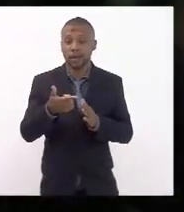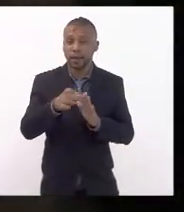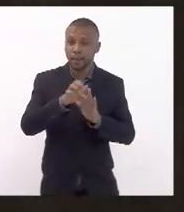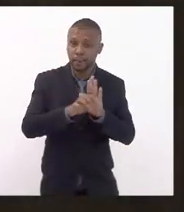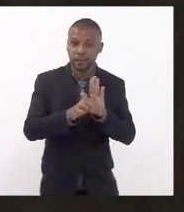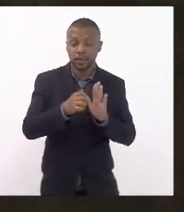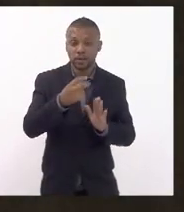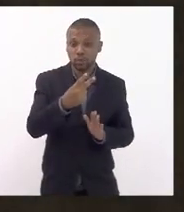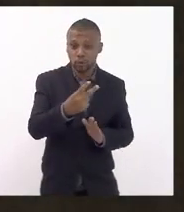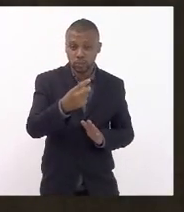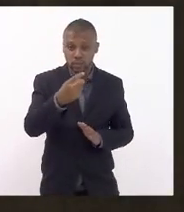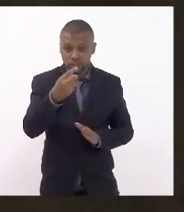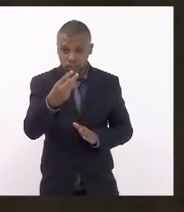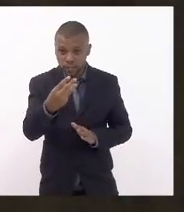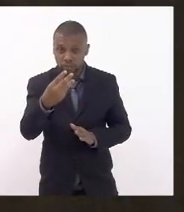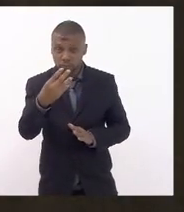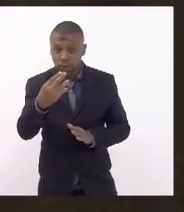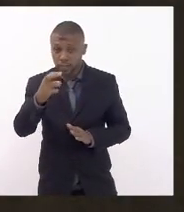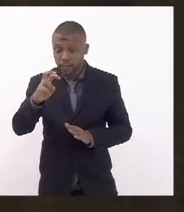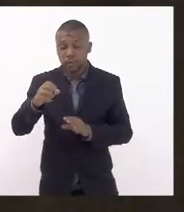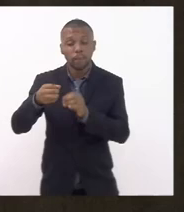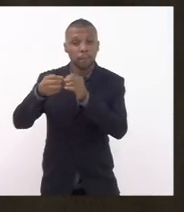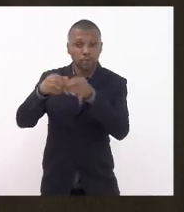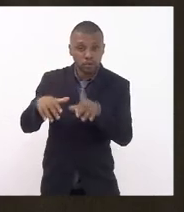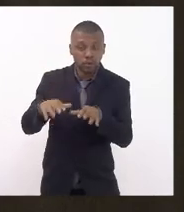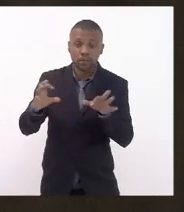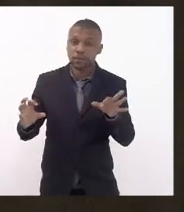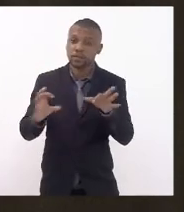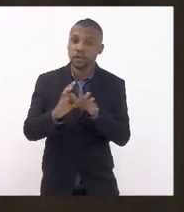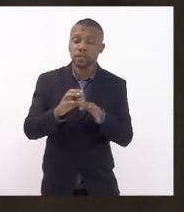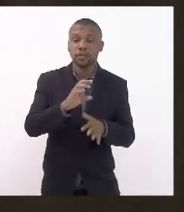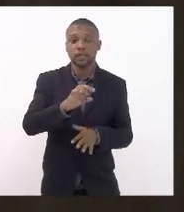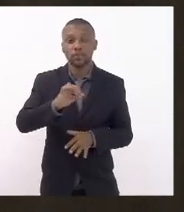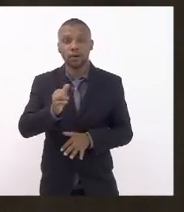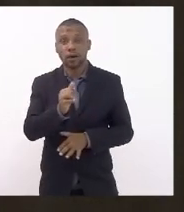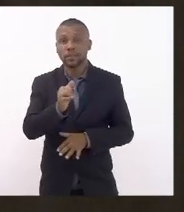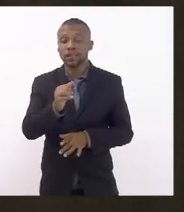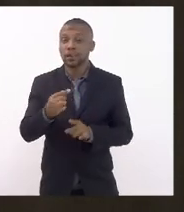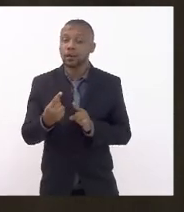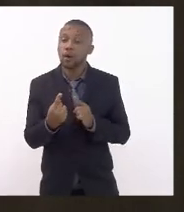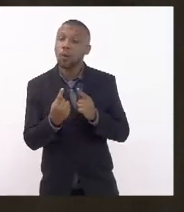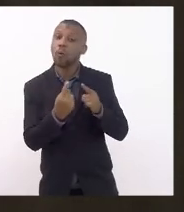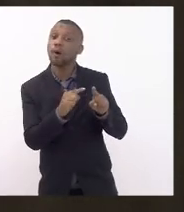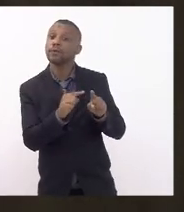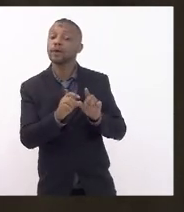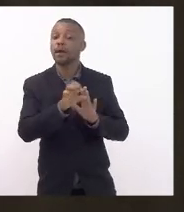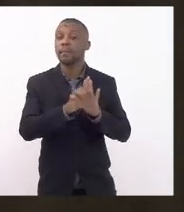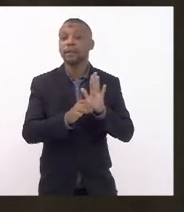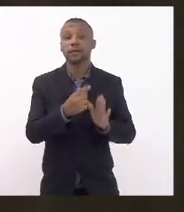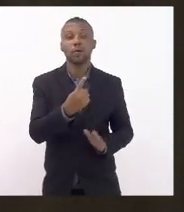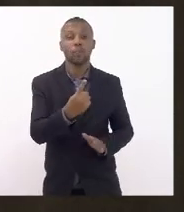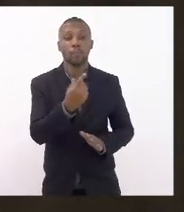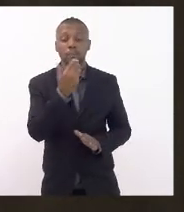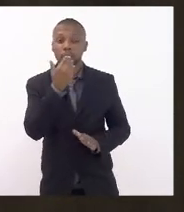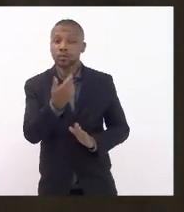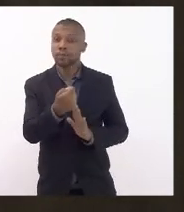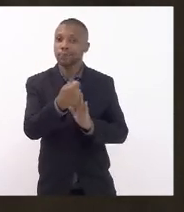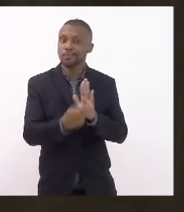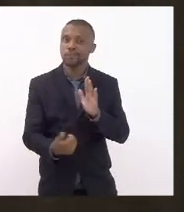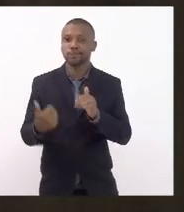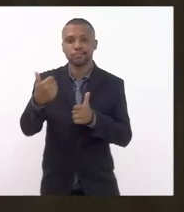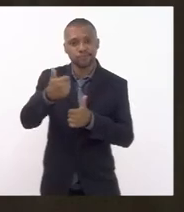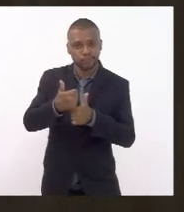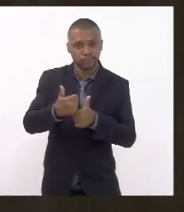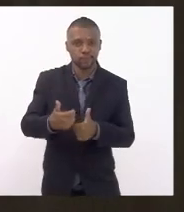4 e 5 pela emenda da CCJ, contrário à emenda 1, concluindo por substitutivo, pedindo forma final de